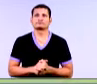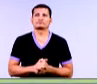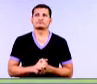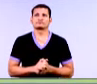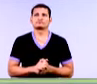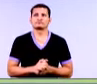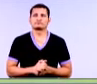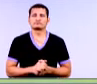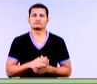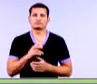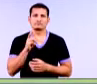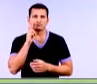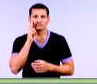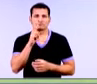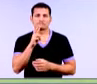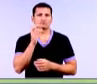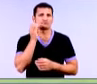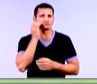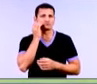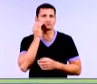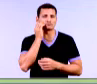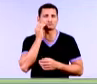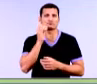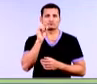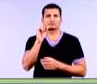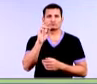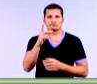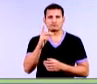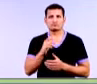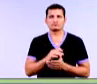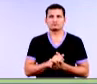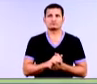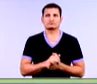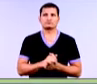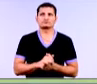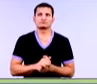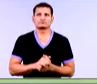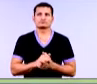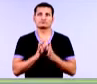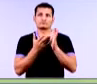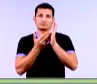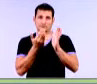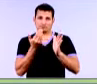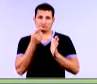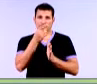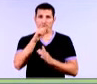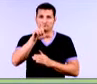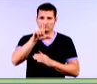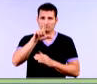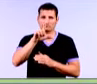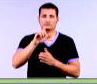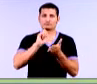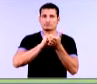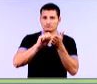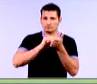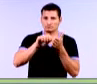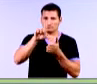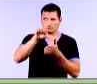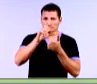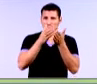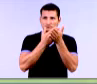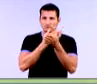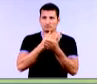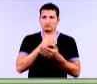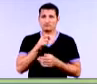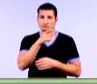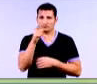numa situação um pouquinho diferente. Eu vou te retirar esse L do escreva, para vocês compreenderem o que